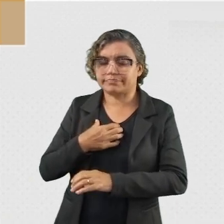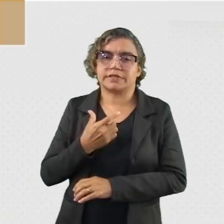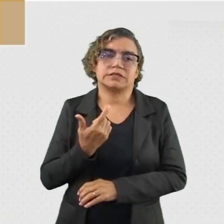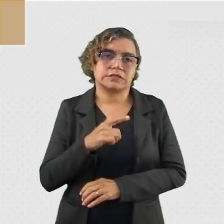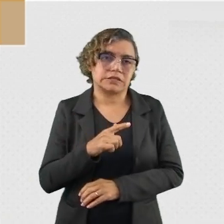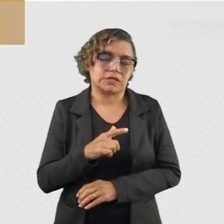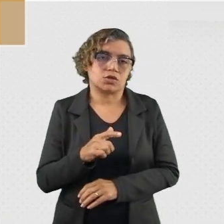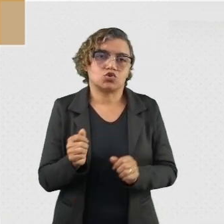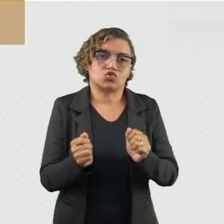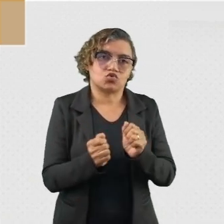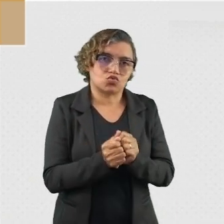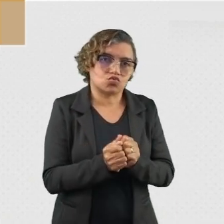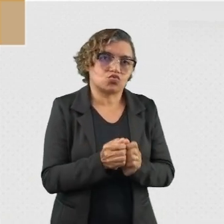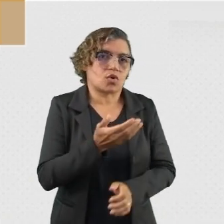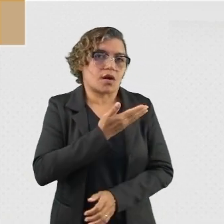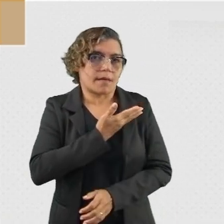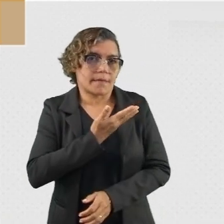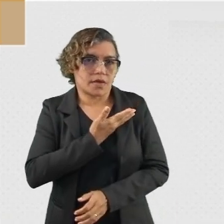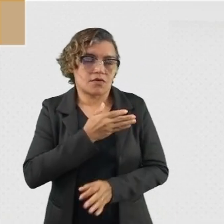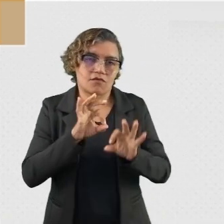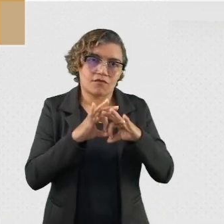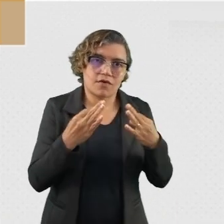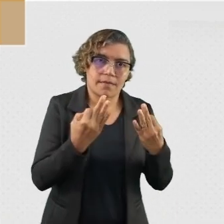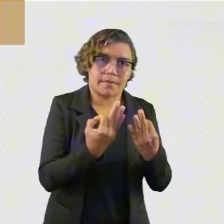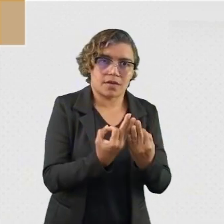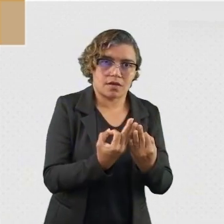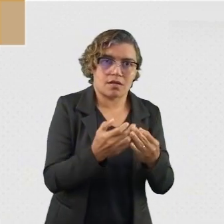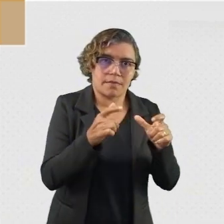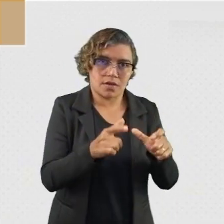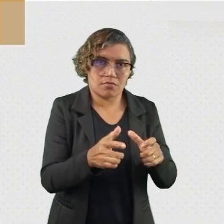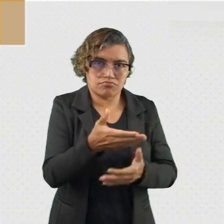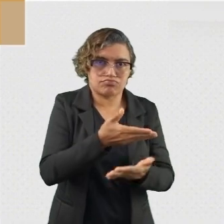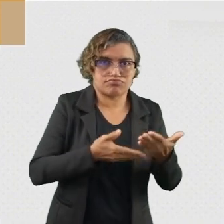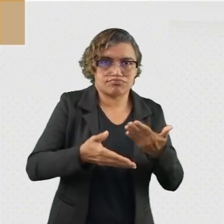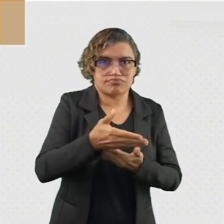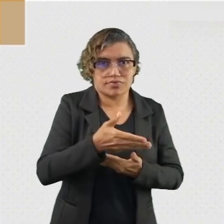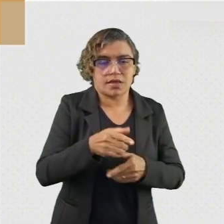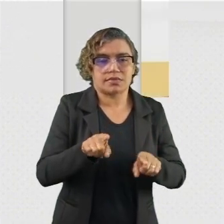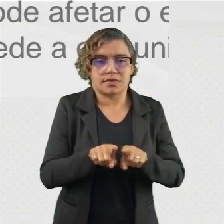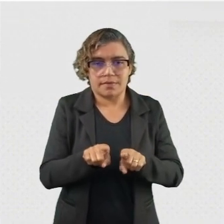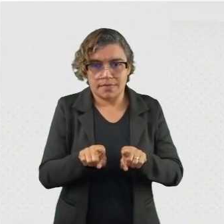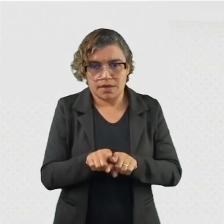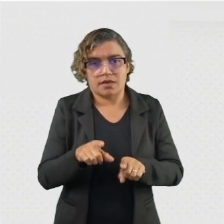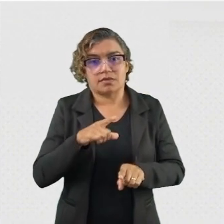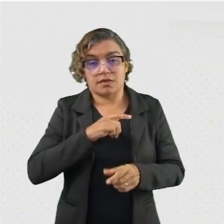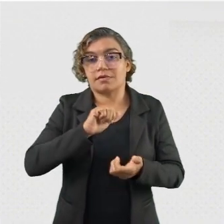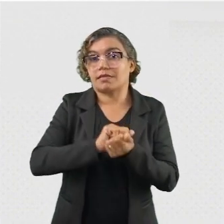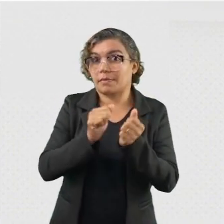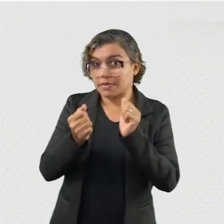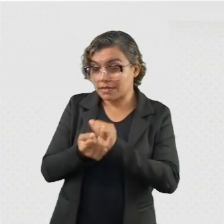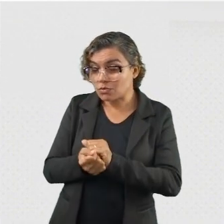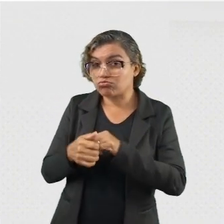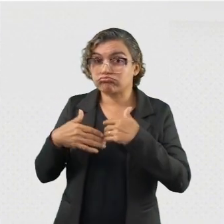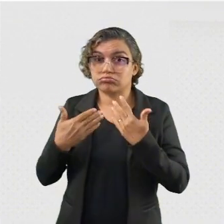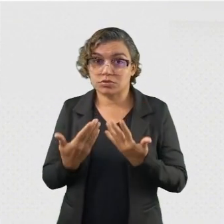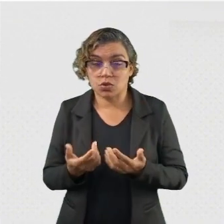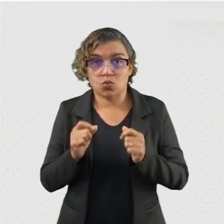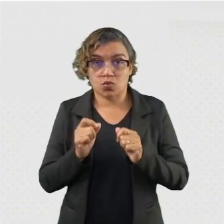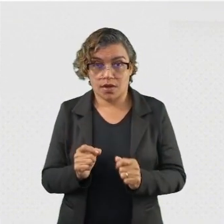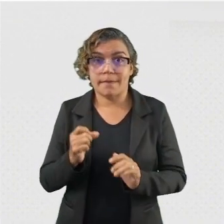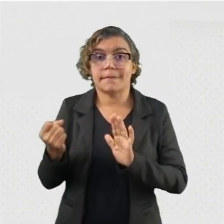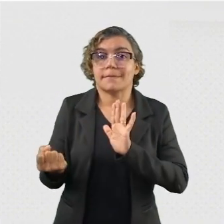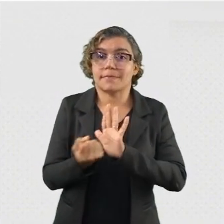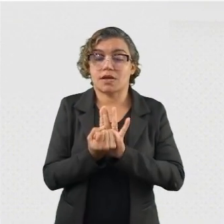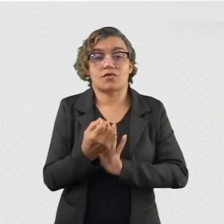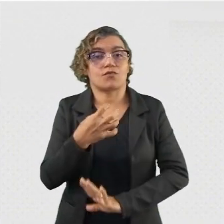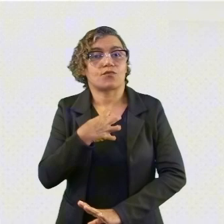eu estou com a minha família, se eu estou em um outro ambiente, eu também faço essas adequações. Então, isso impacta